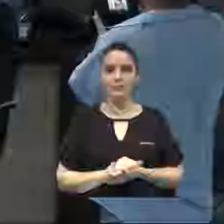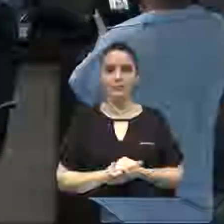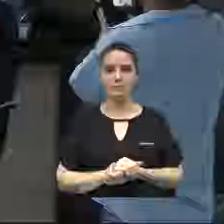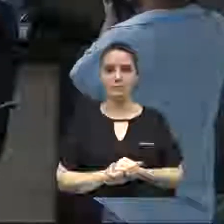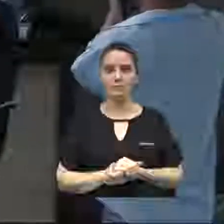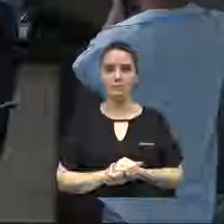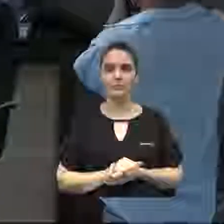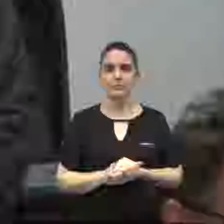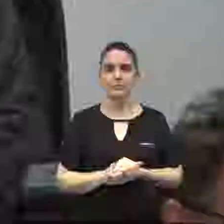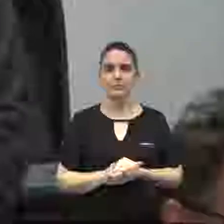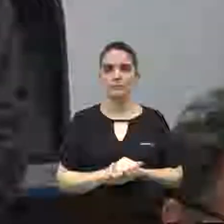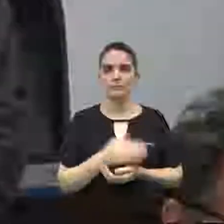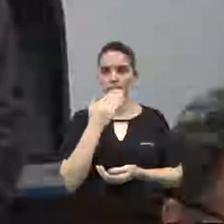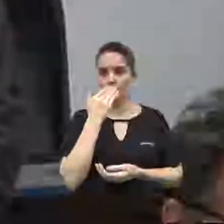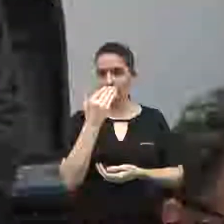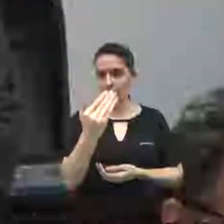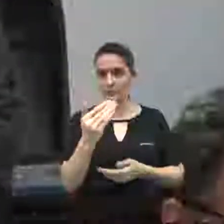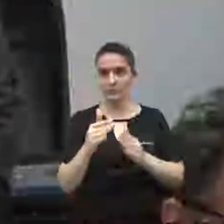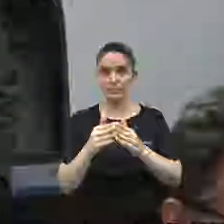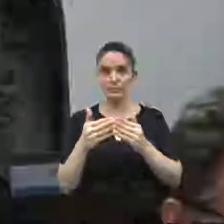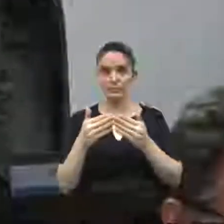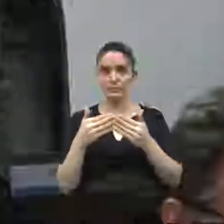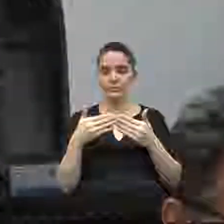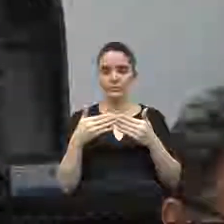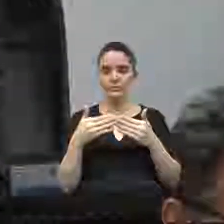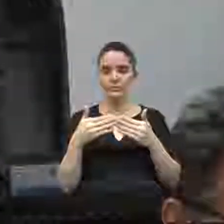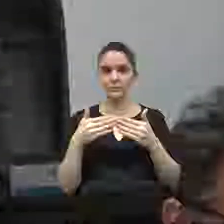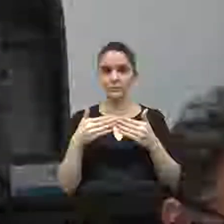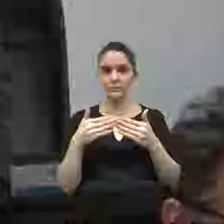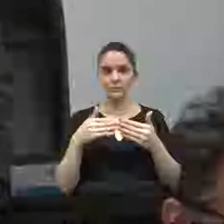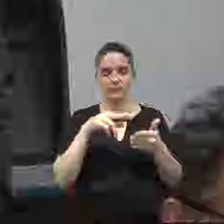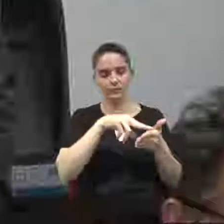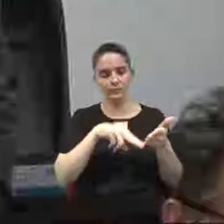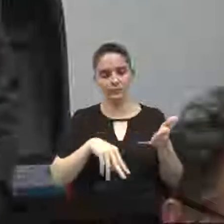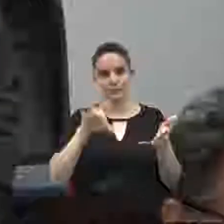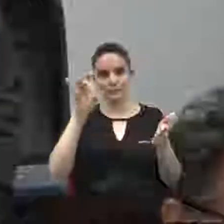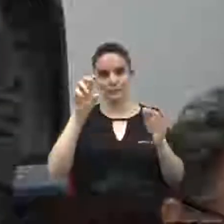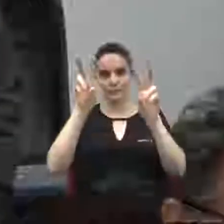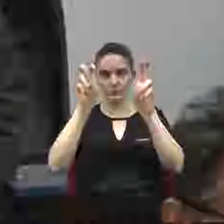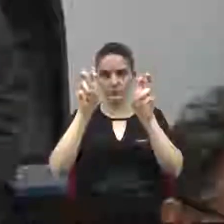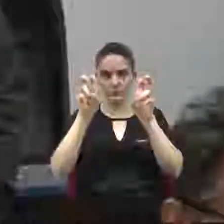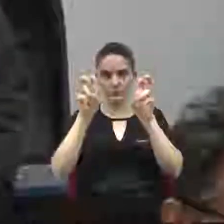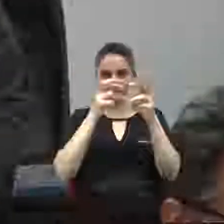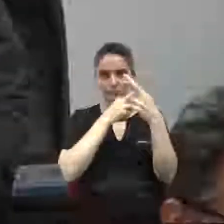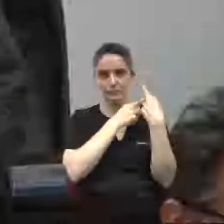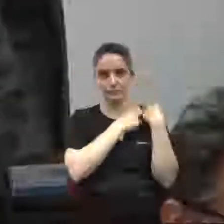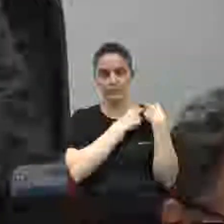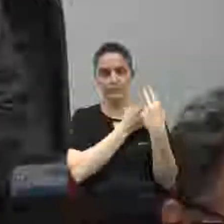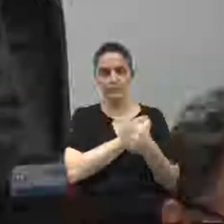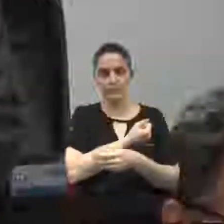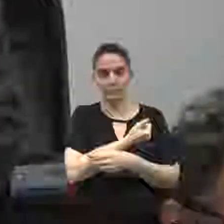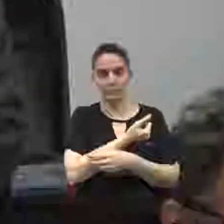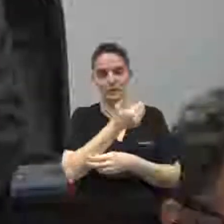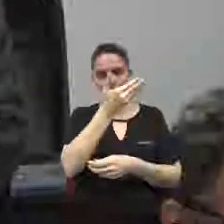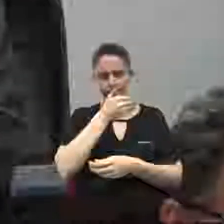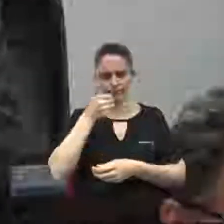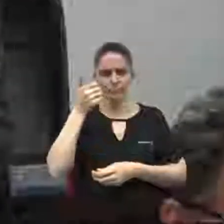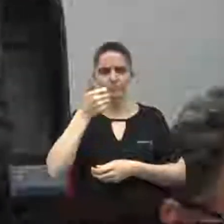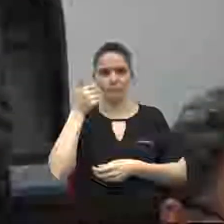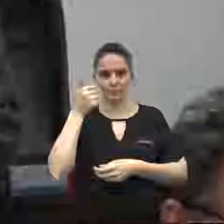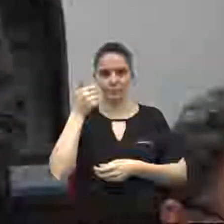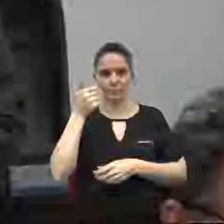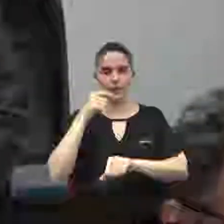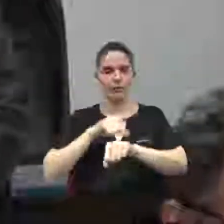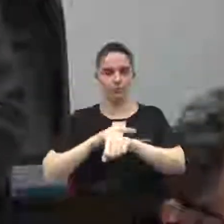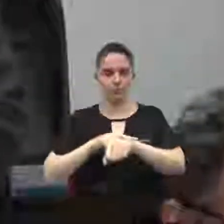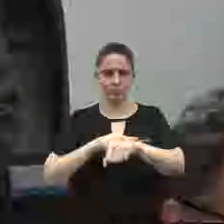sociais. Queria pedir, senhor presidente, para que os requerimentos possam ser lidos só ementa, o autor e o número, para que a gente possa ganhar